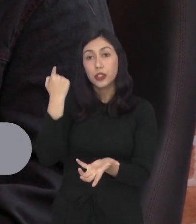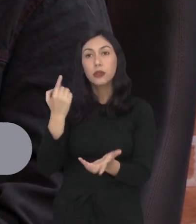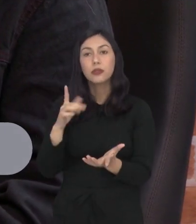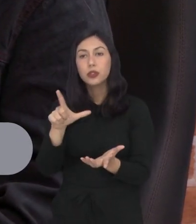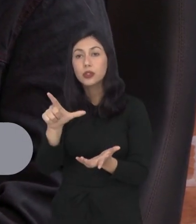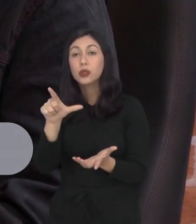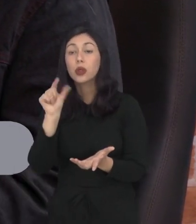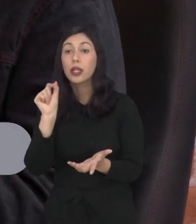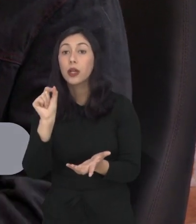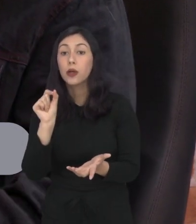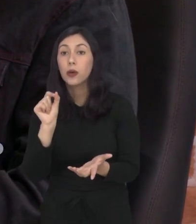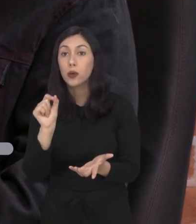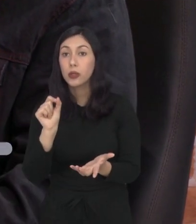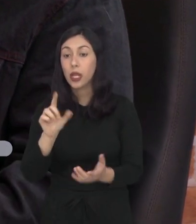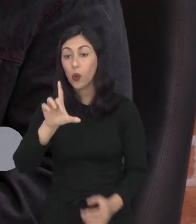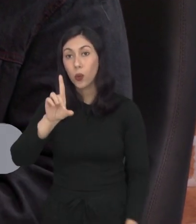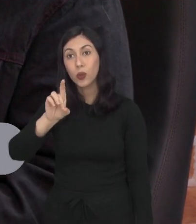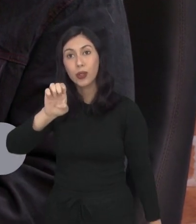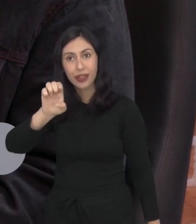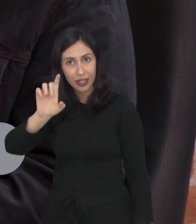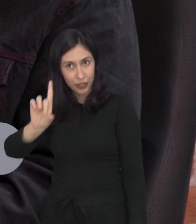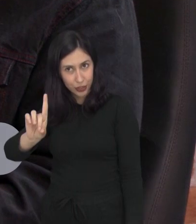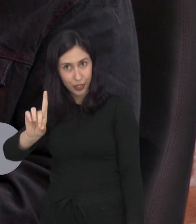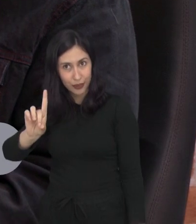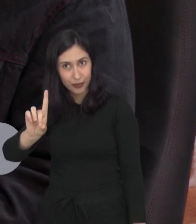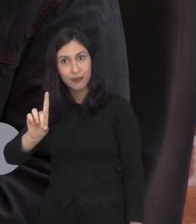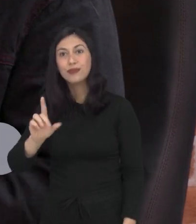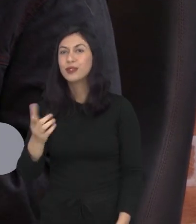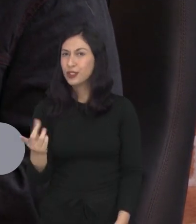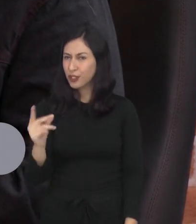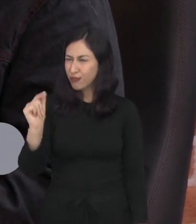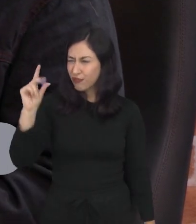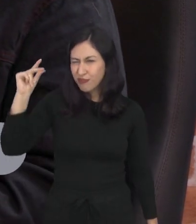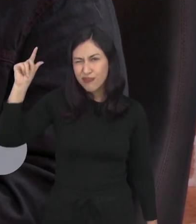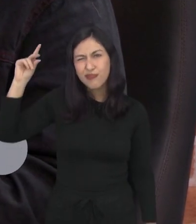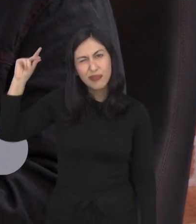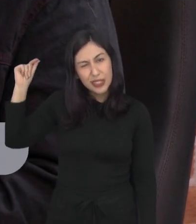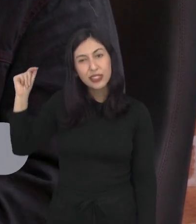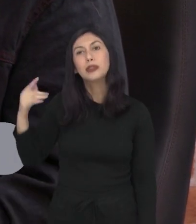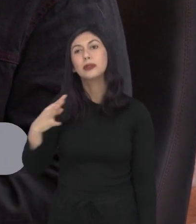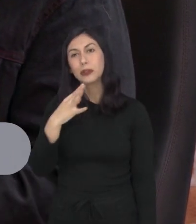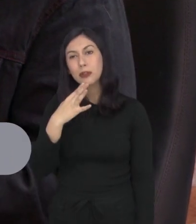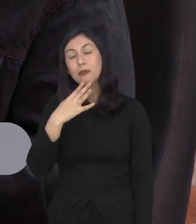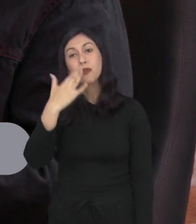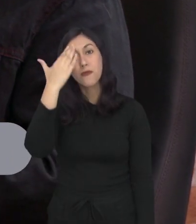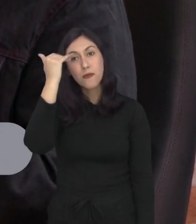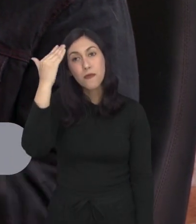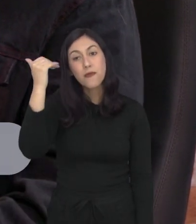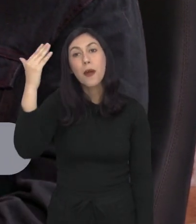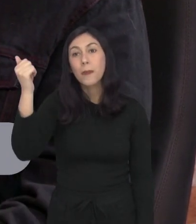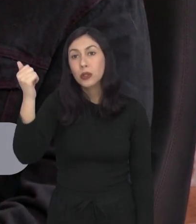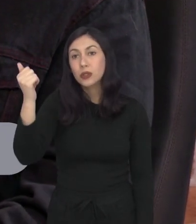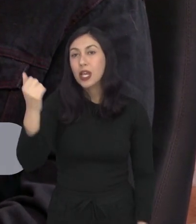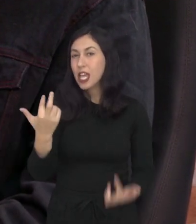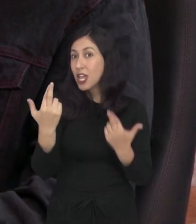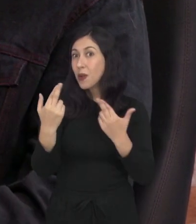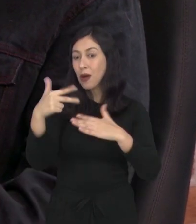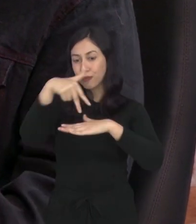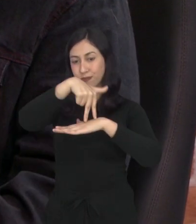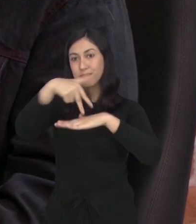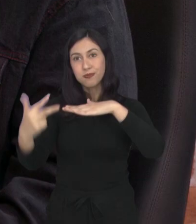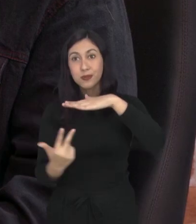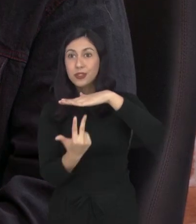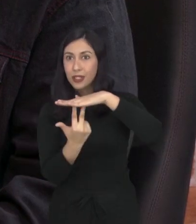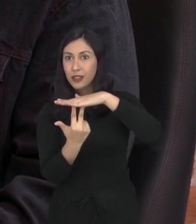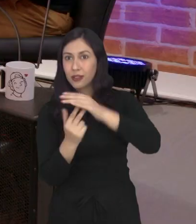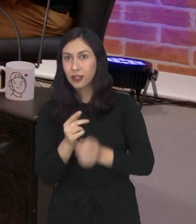que existe no mundo, que é o Dungeons and Dragons, que é um sistema que já tem muito tempo e acho que todo mundo conhece. É o sistema que os meninos jogam lá no Stranger Things. Você assistiu